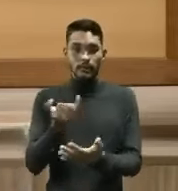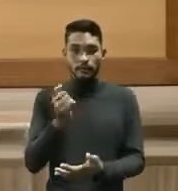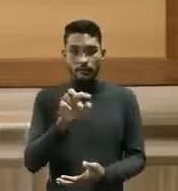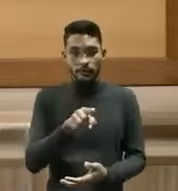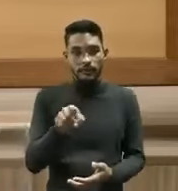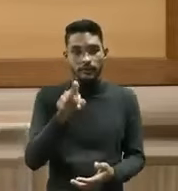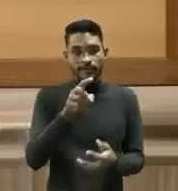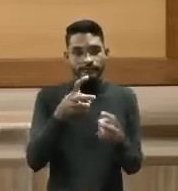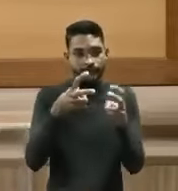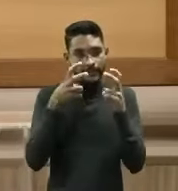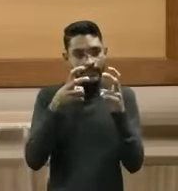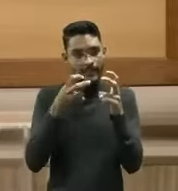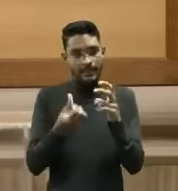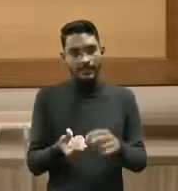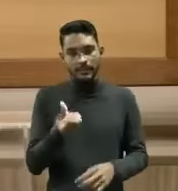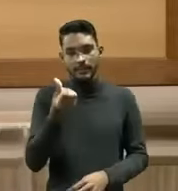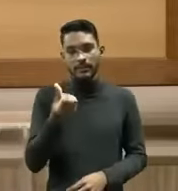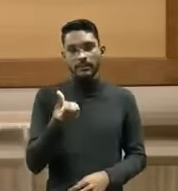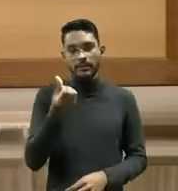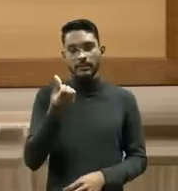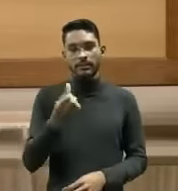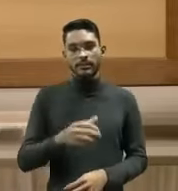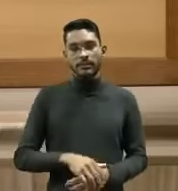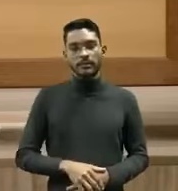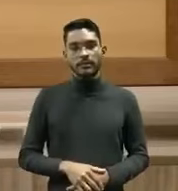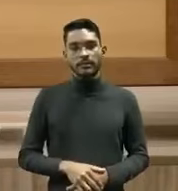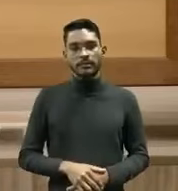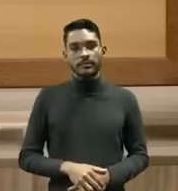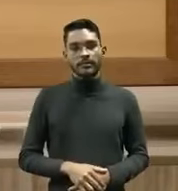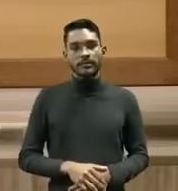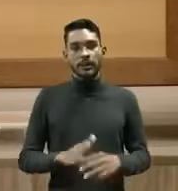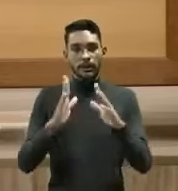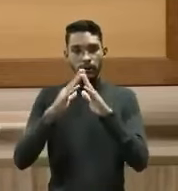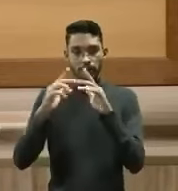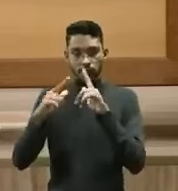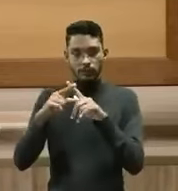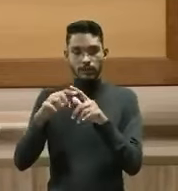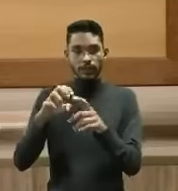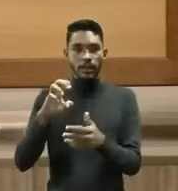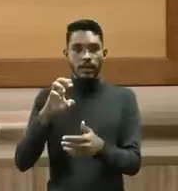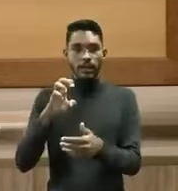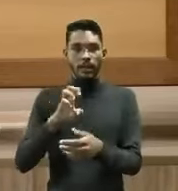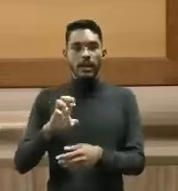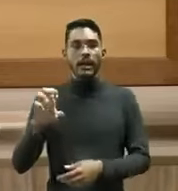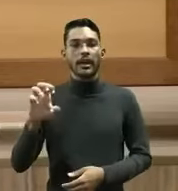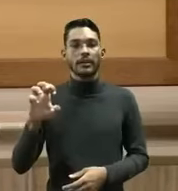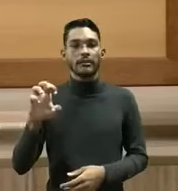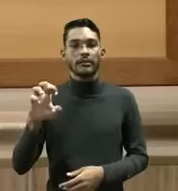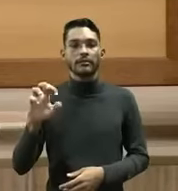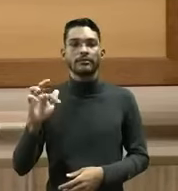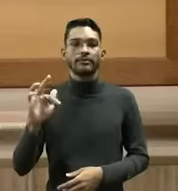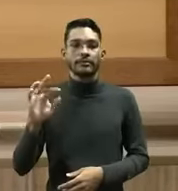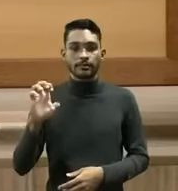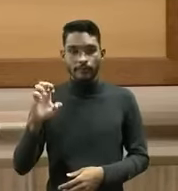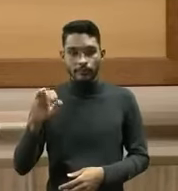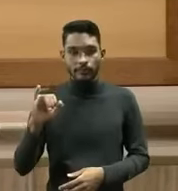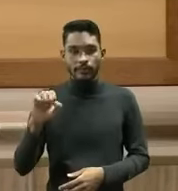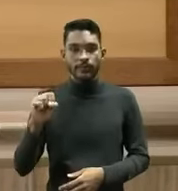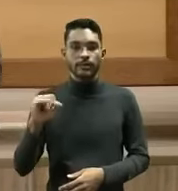anteriormente a Igreja de Éfeso deixou o primeiro amor nós podemos analisar que algumas igrejas T